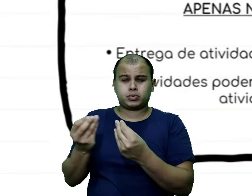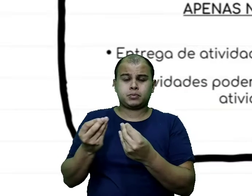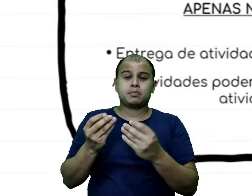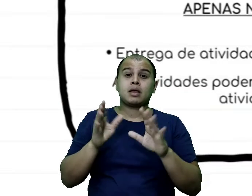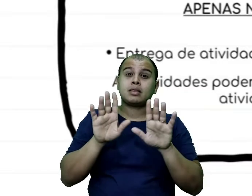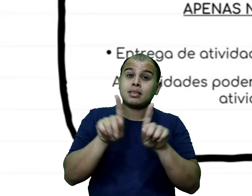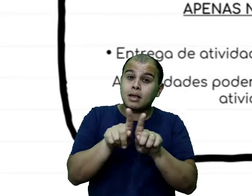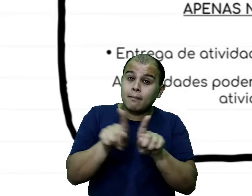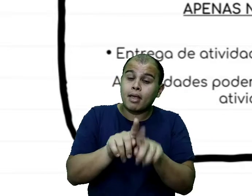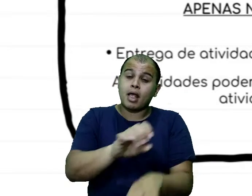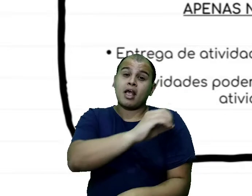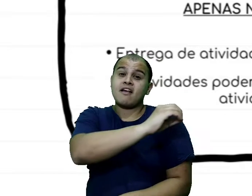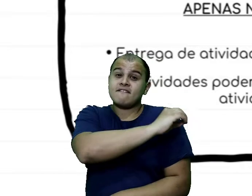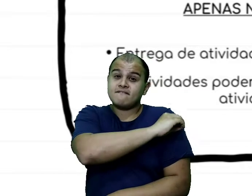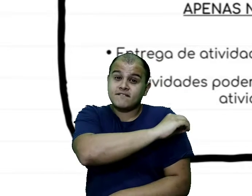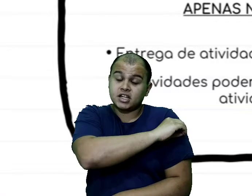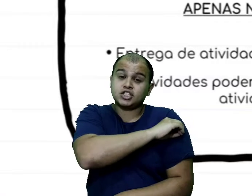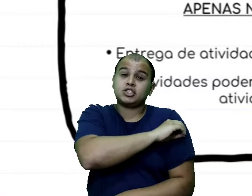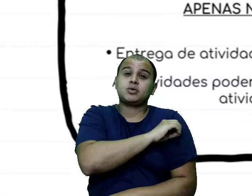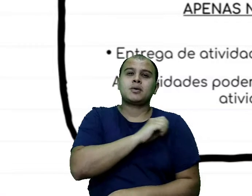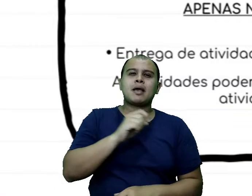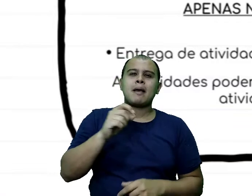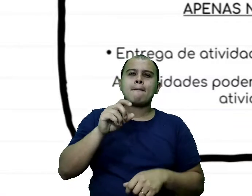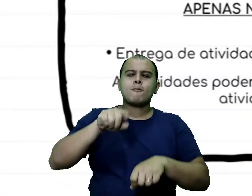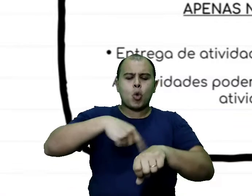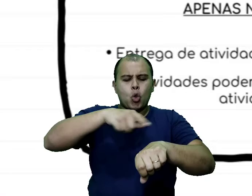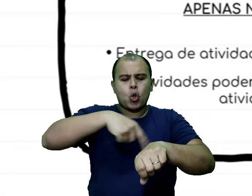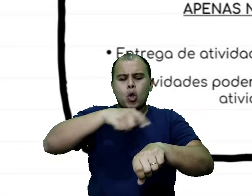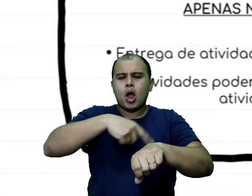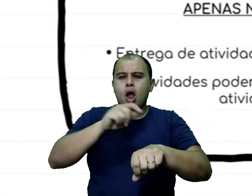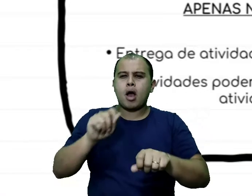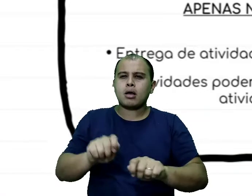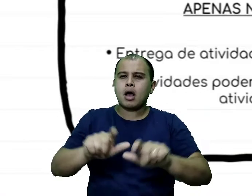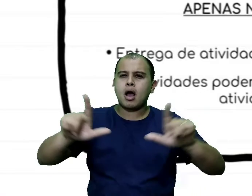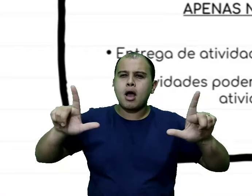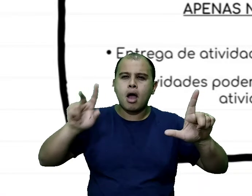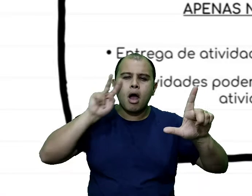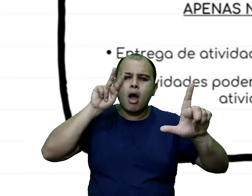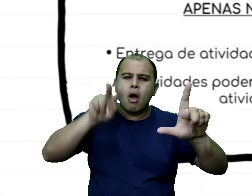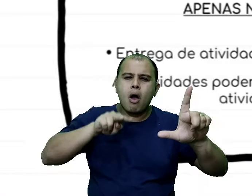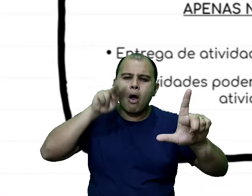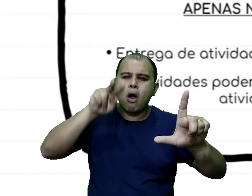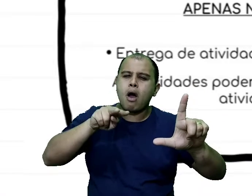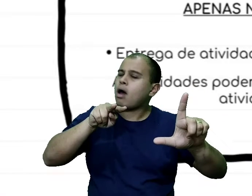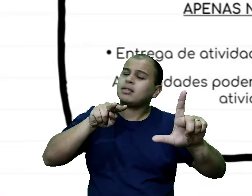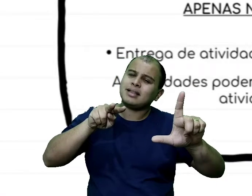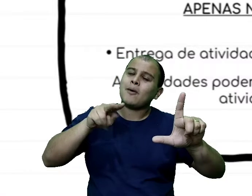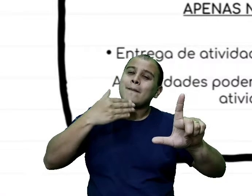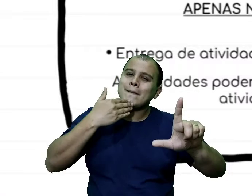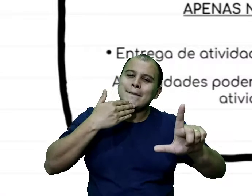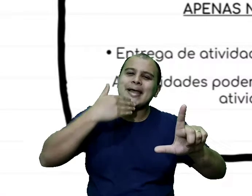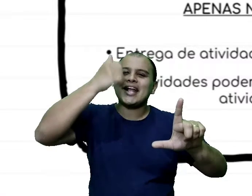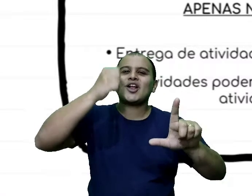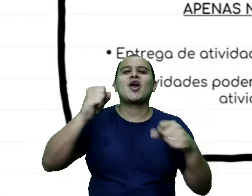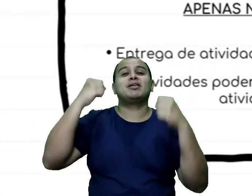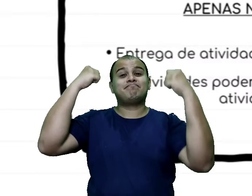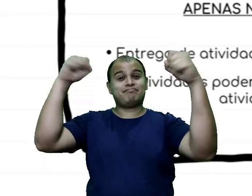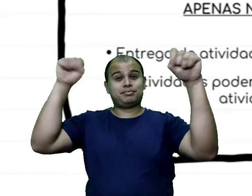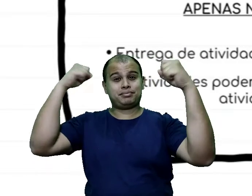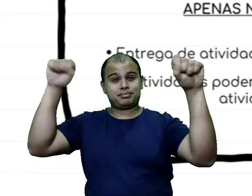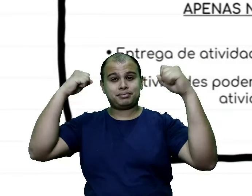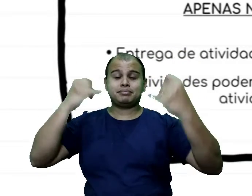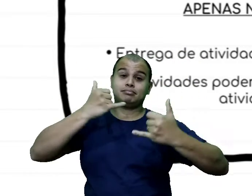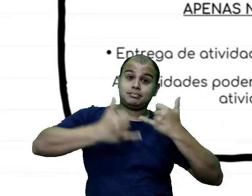infantil, a gente entende que esse tempo que eles vão gastar olhando para a tela possa ser aproveitado de outras maneiras, explorando o corpo